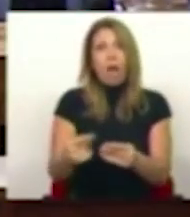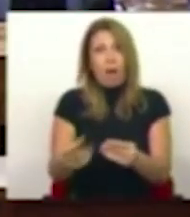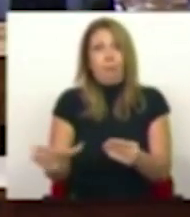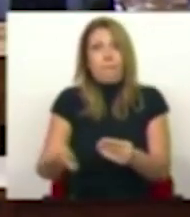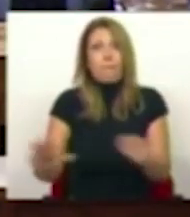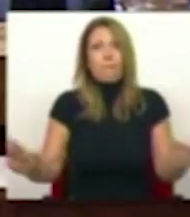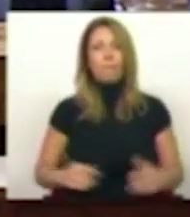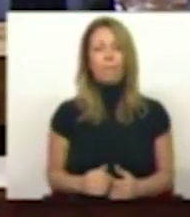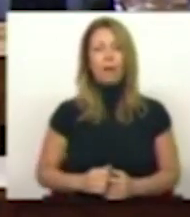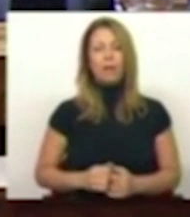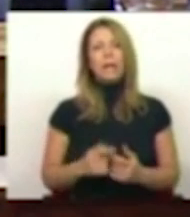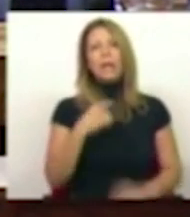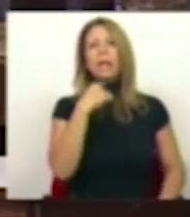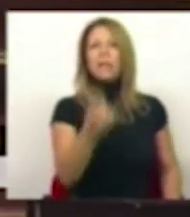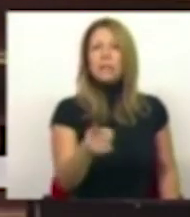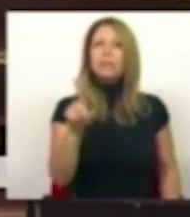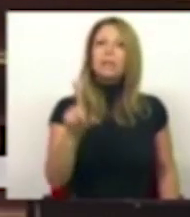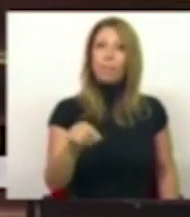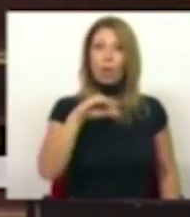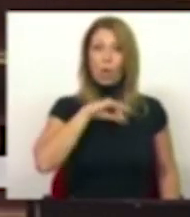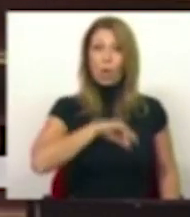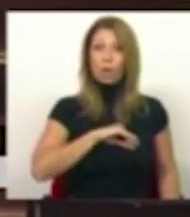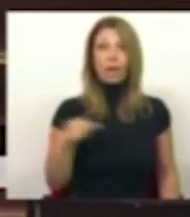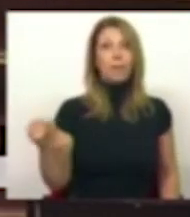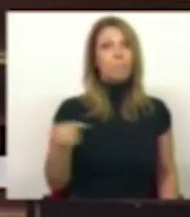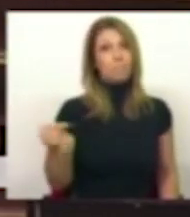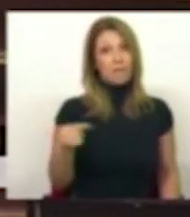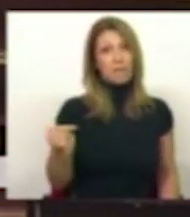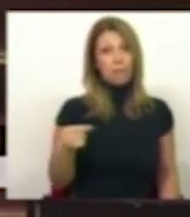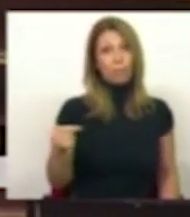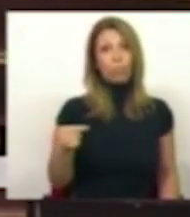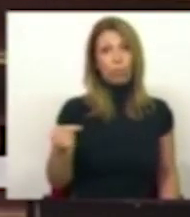referir igualmente que o ordenado mínimo de